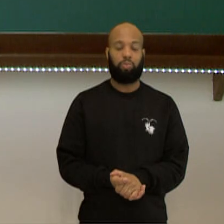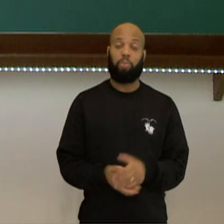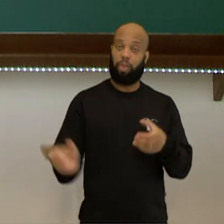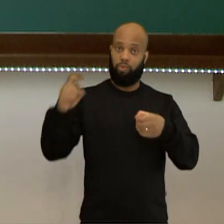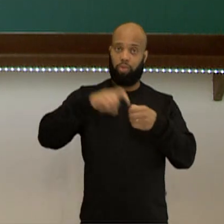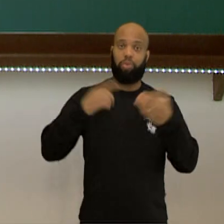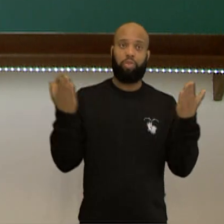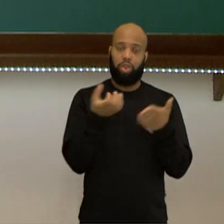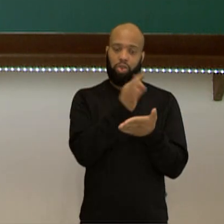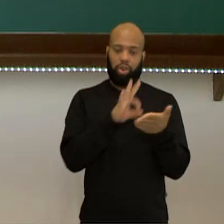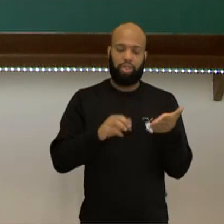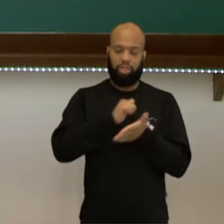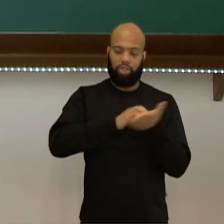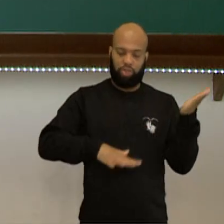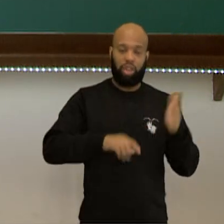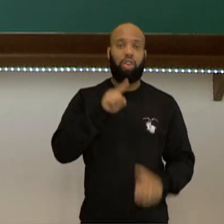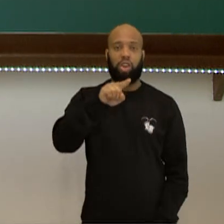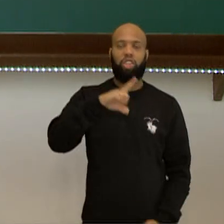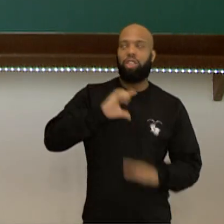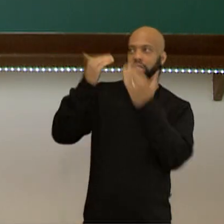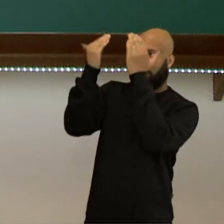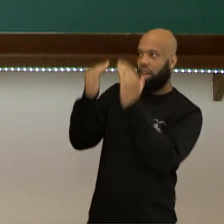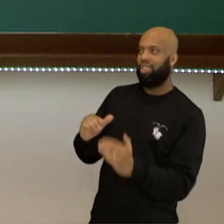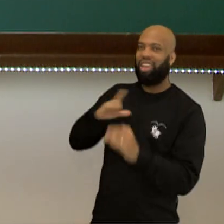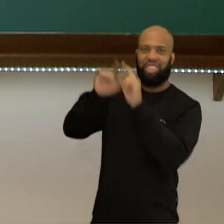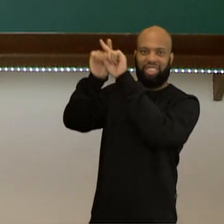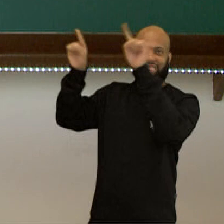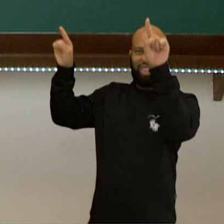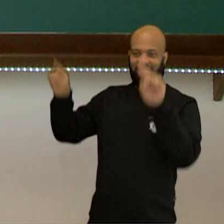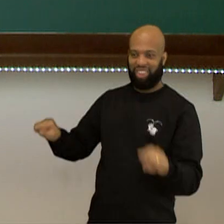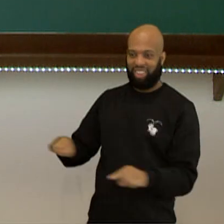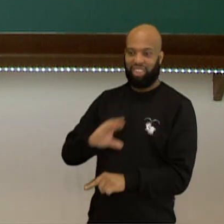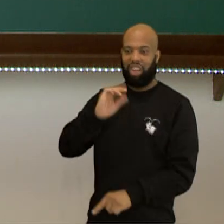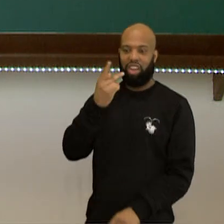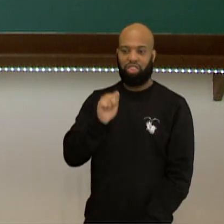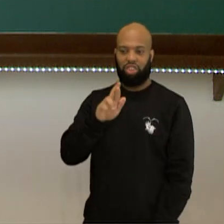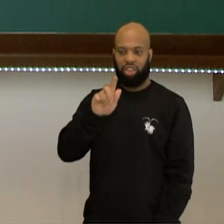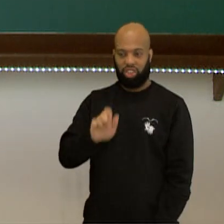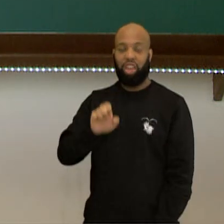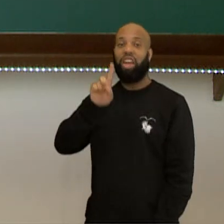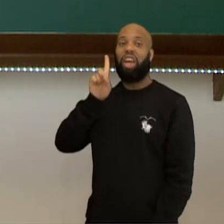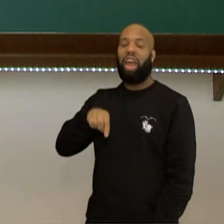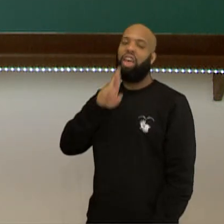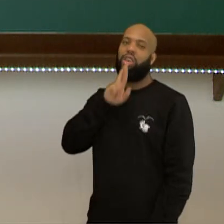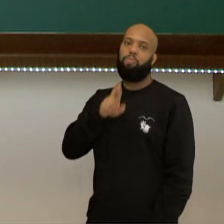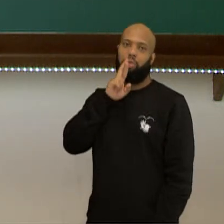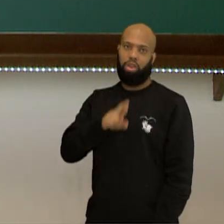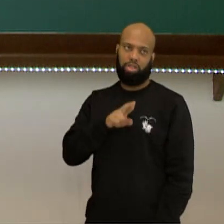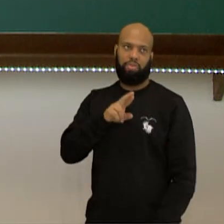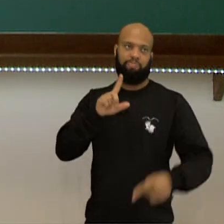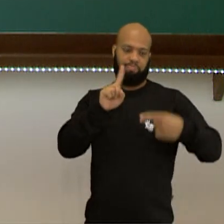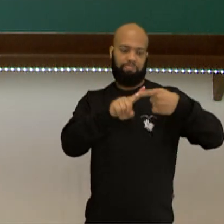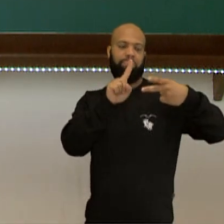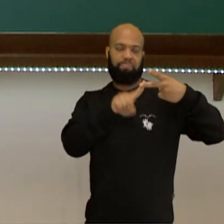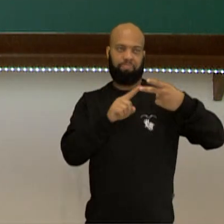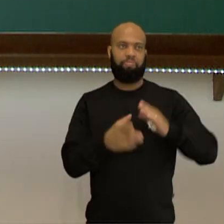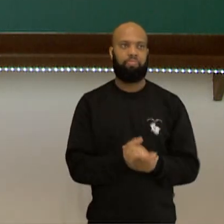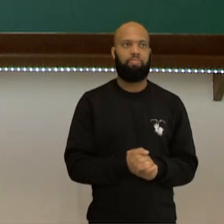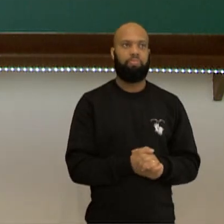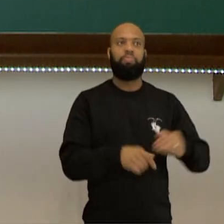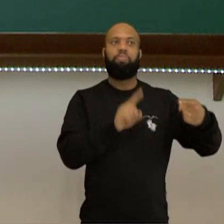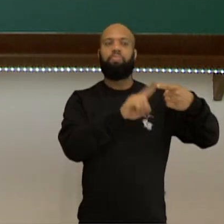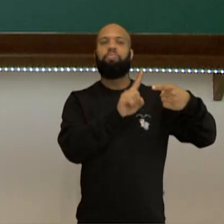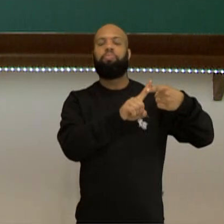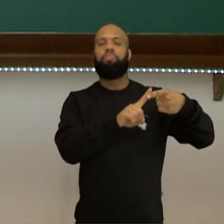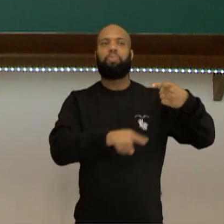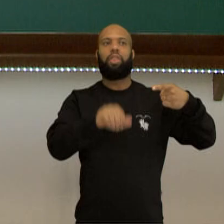Voltamos com a correção da atividade, então vocês tinham que analisar a charge e responder as duas perguntas colocadas ali para vocês. O que nós